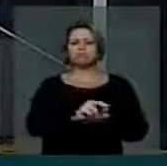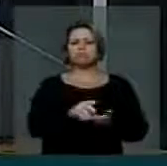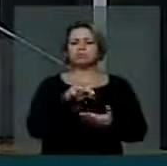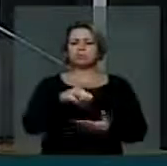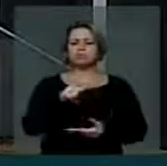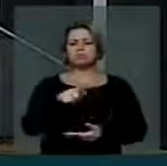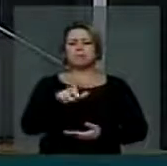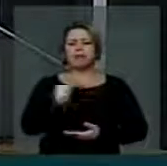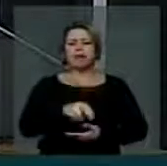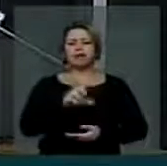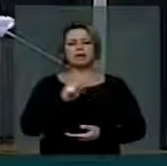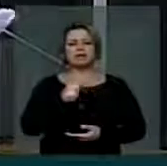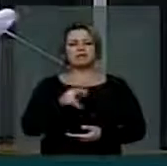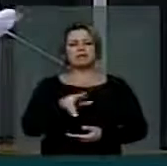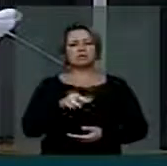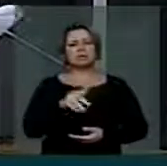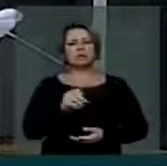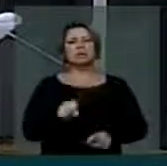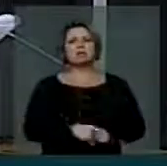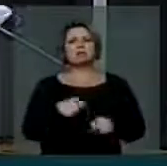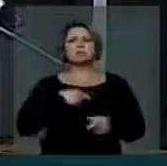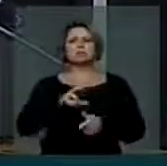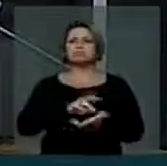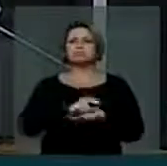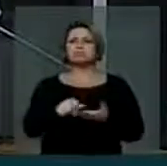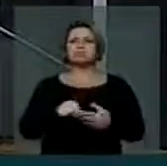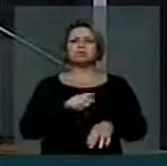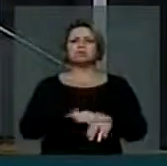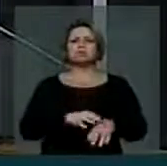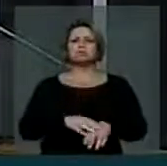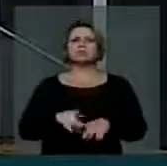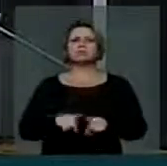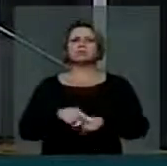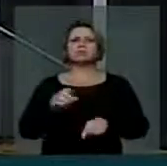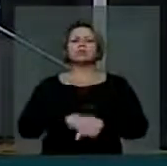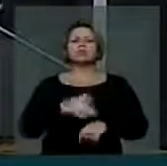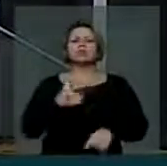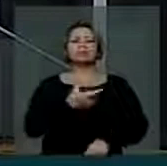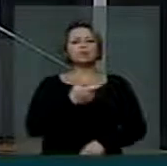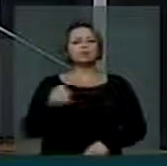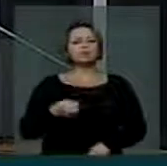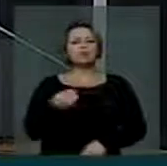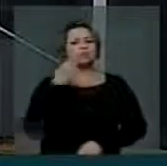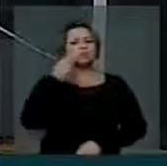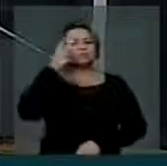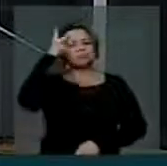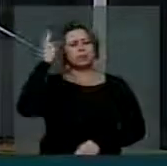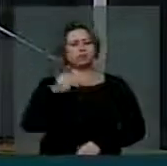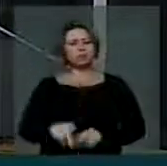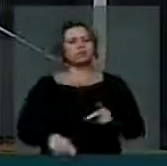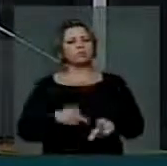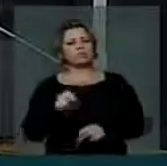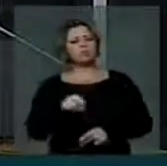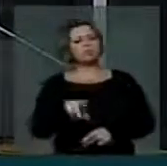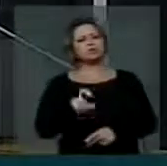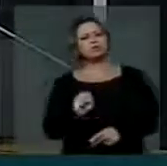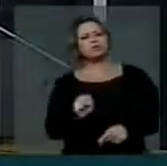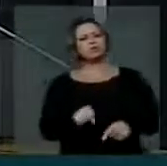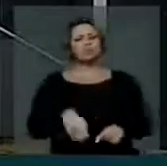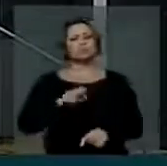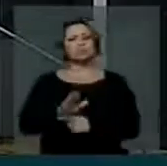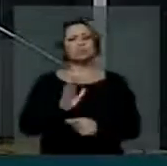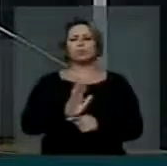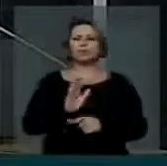malária, sarampo. São 200 milhões de pessoas a quem o Sistema Único de Saúde